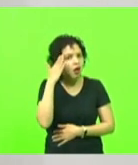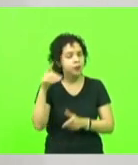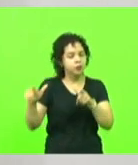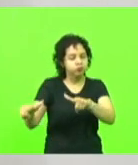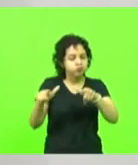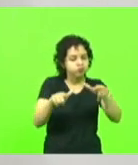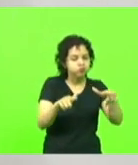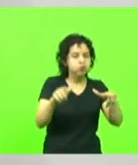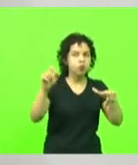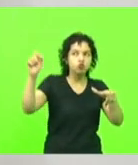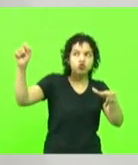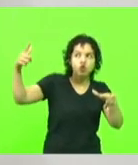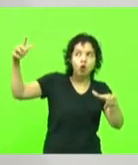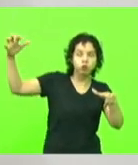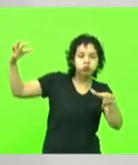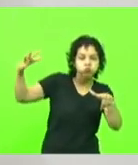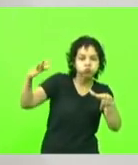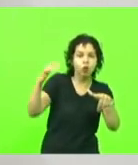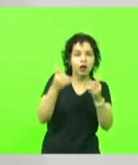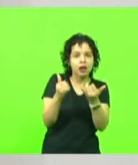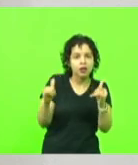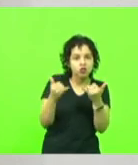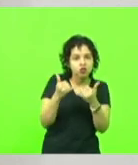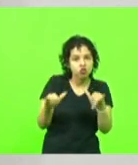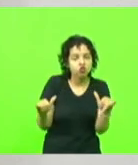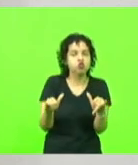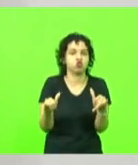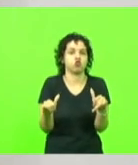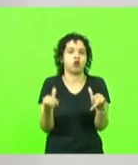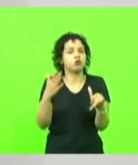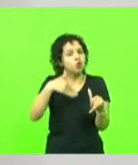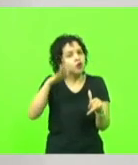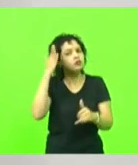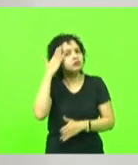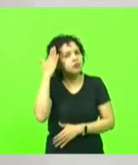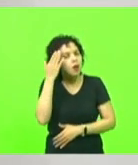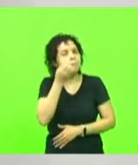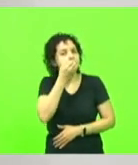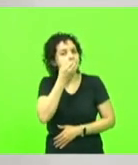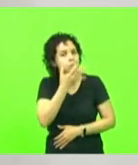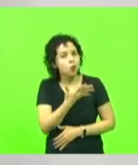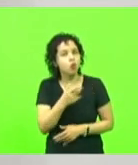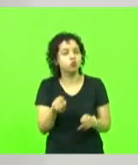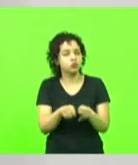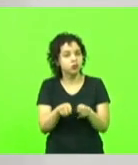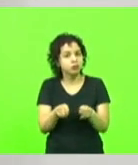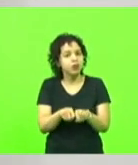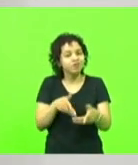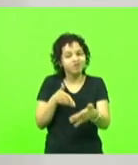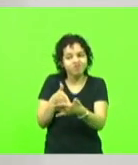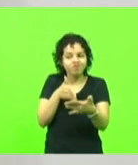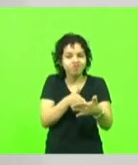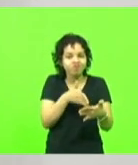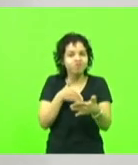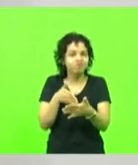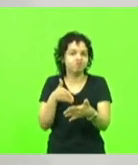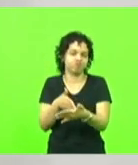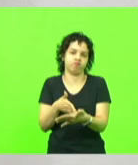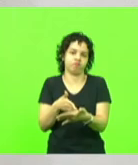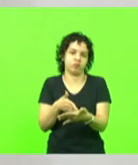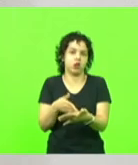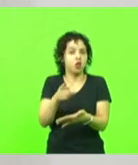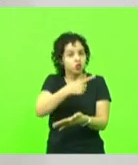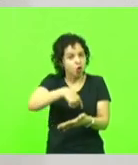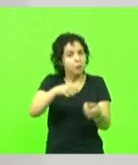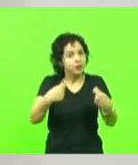e das barreiras existentes atualmente, mas precisamos criar uma estratégia de incentivos apropriados para a geração de